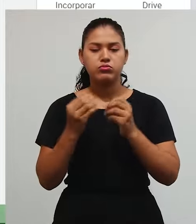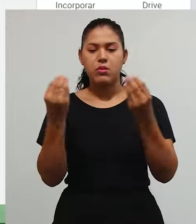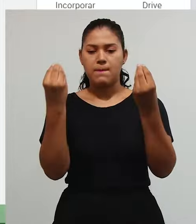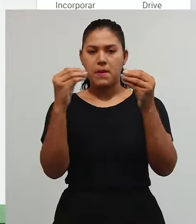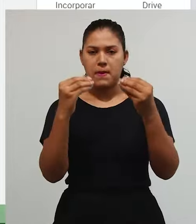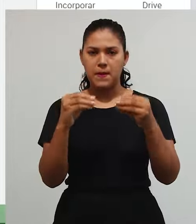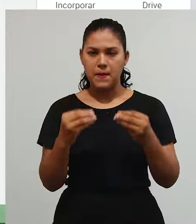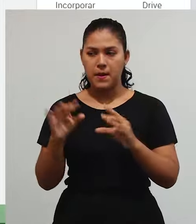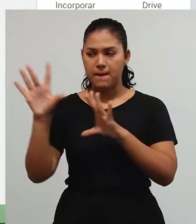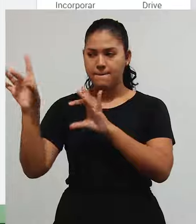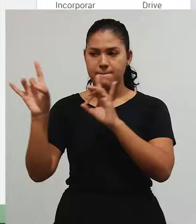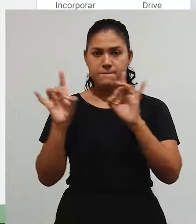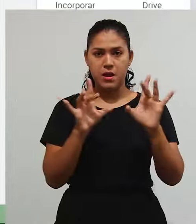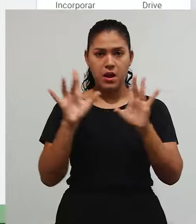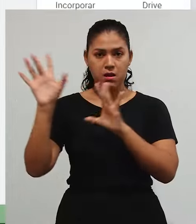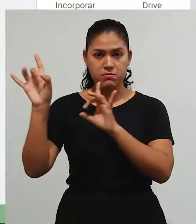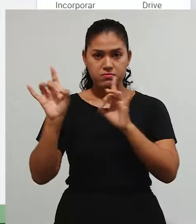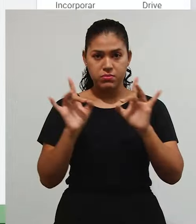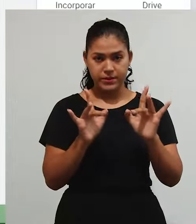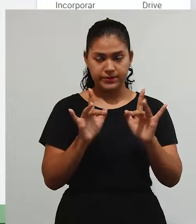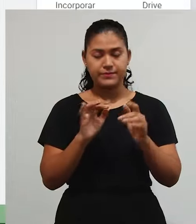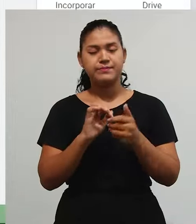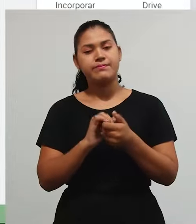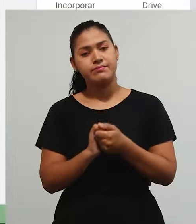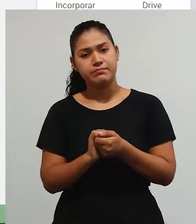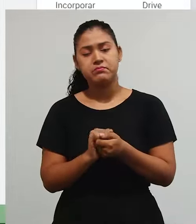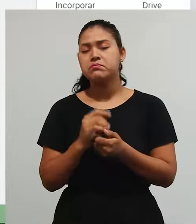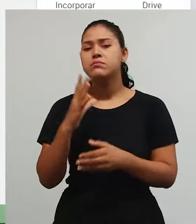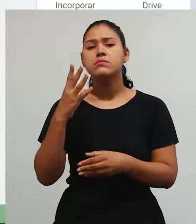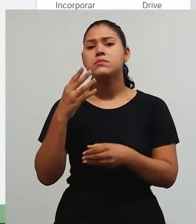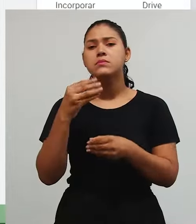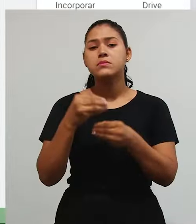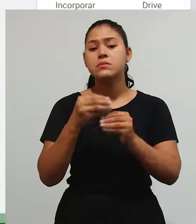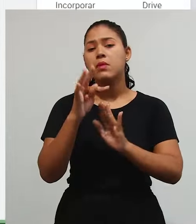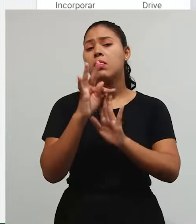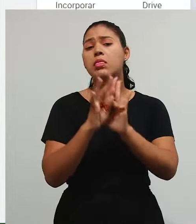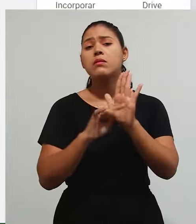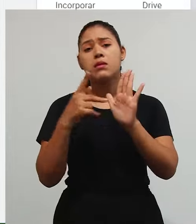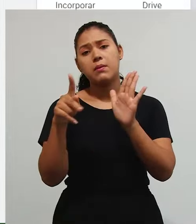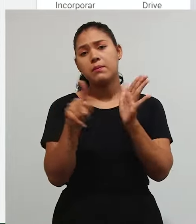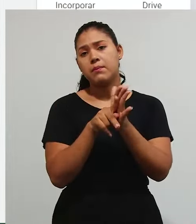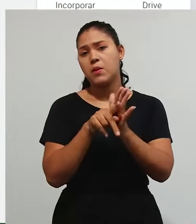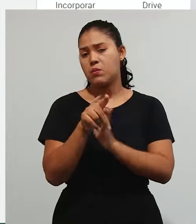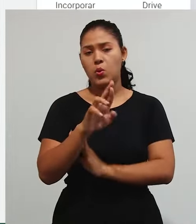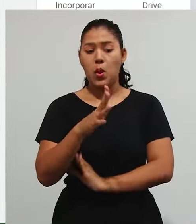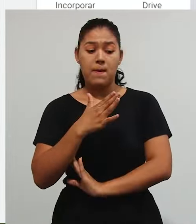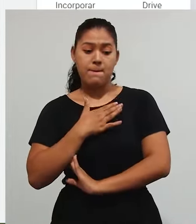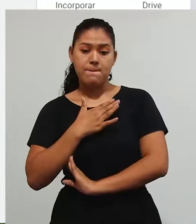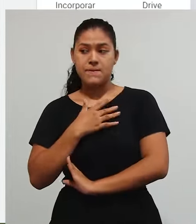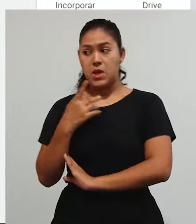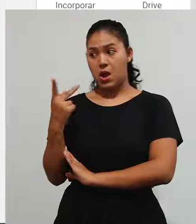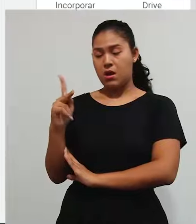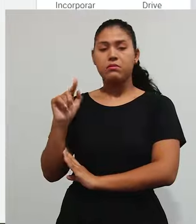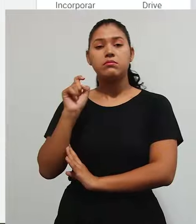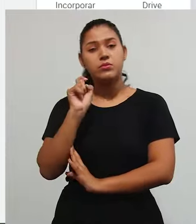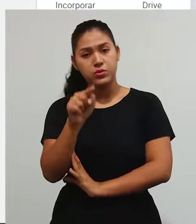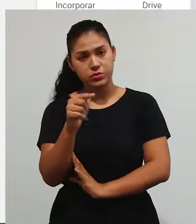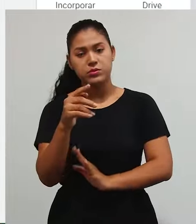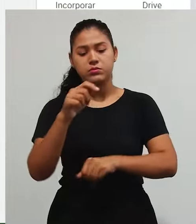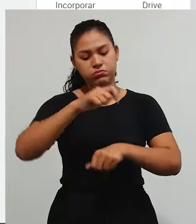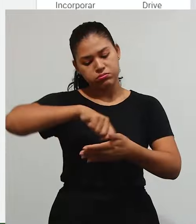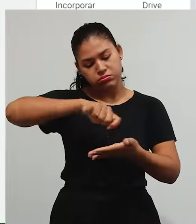Disciplinas. E aí essa redação é sua, né? Essa redação não é minha, não tem como eu fazer essa redação, tá? Então você